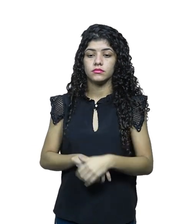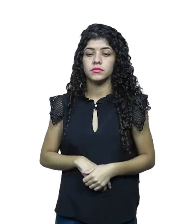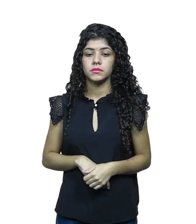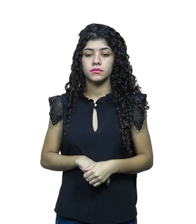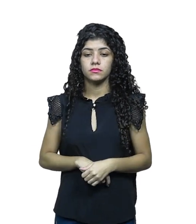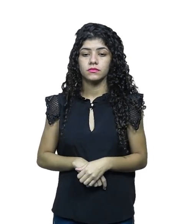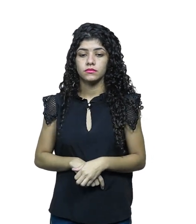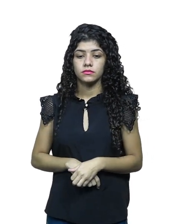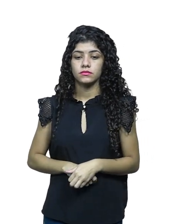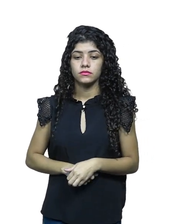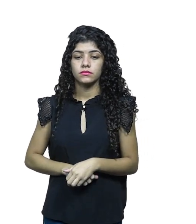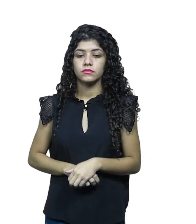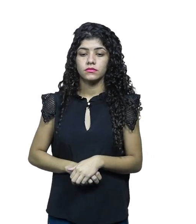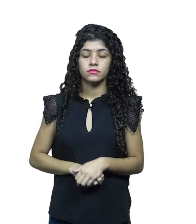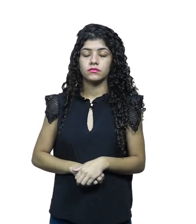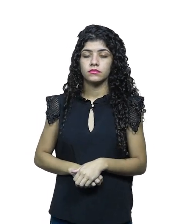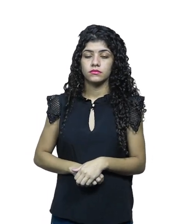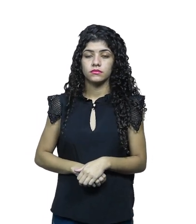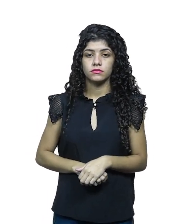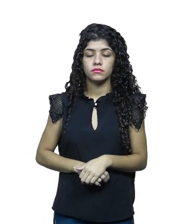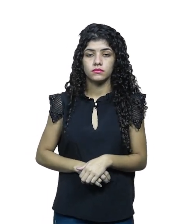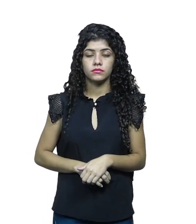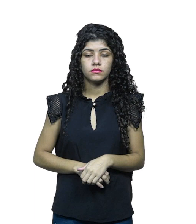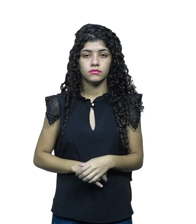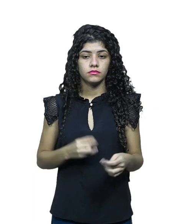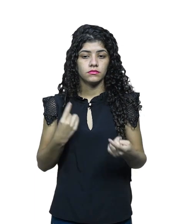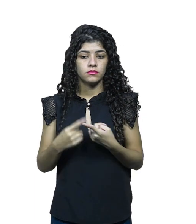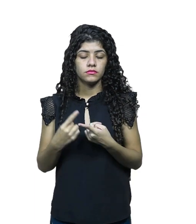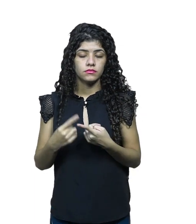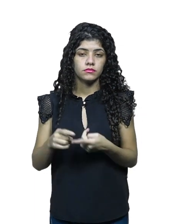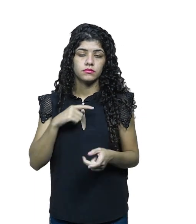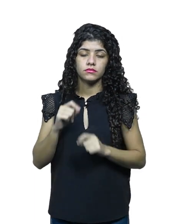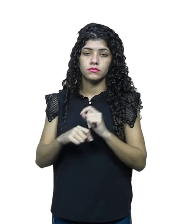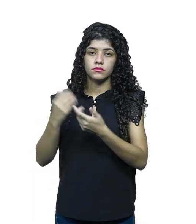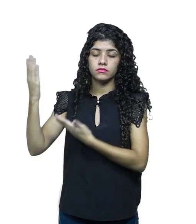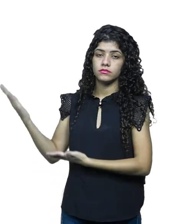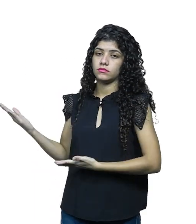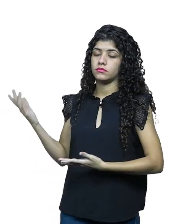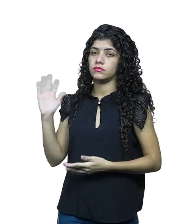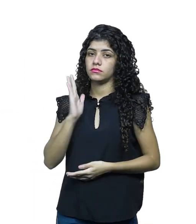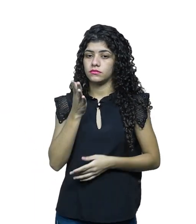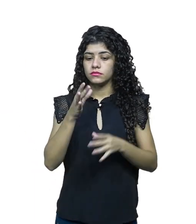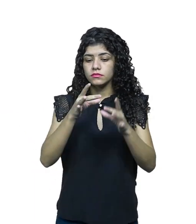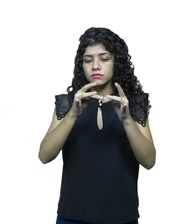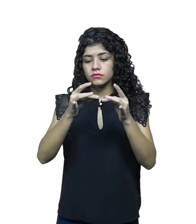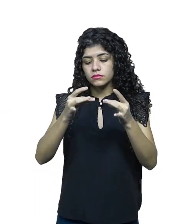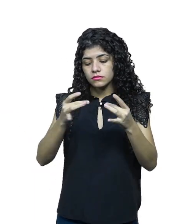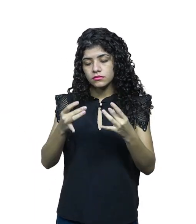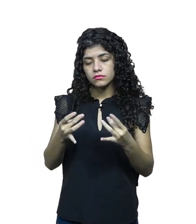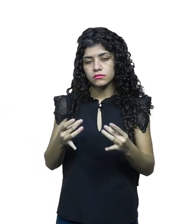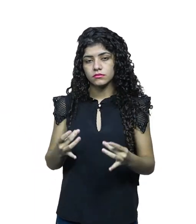o primeiro interno dentro do carro, depois externa do ambiente da rua. Porque abrir dois cabeçalhos daria